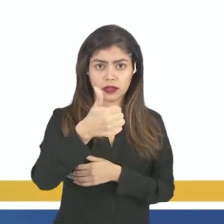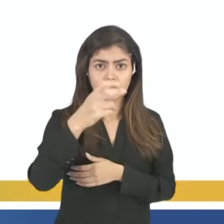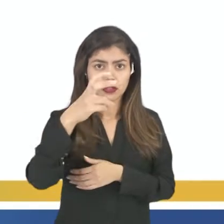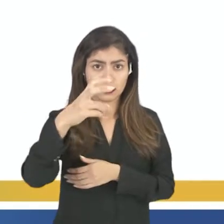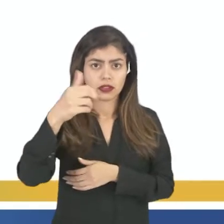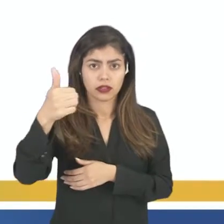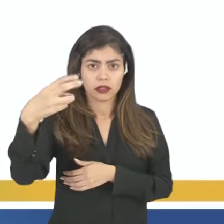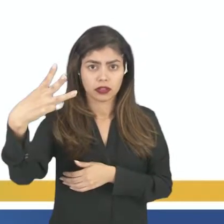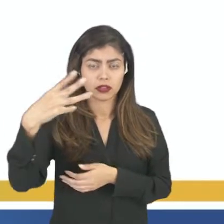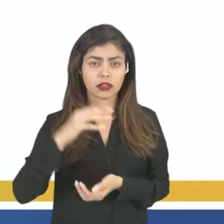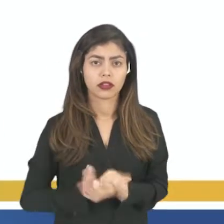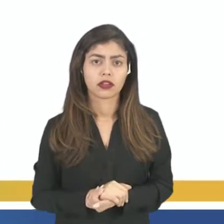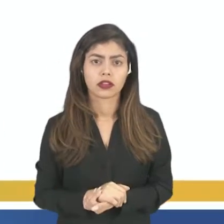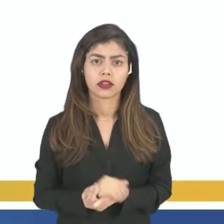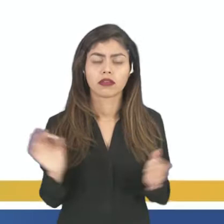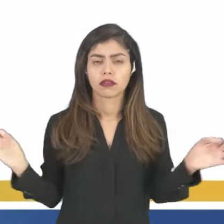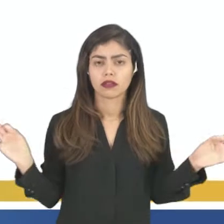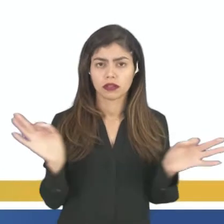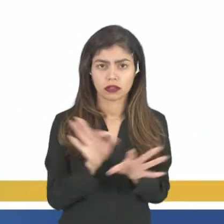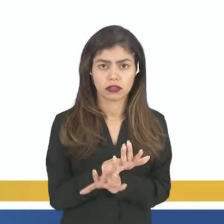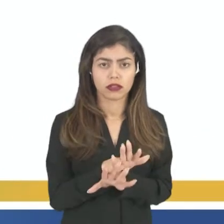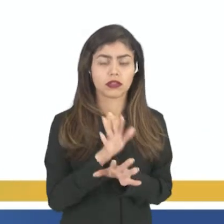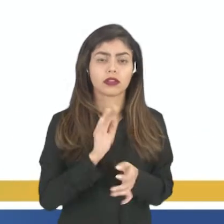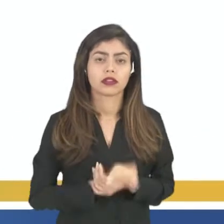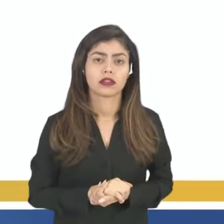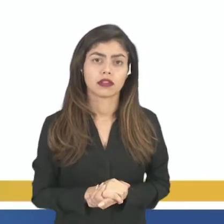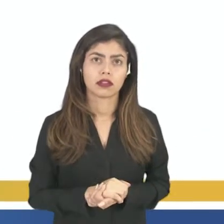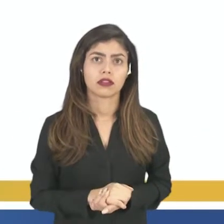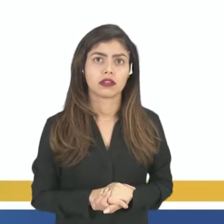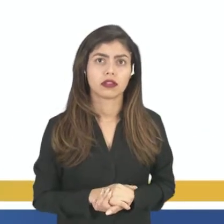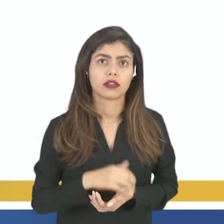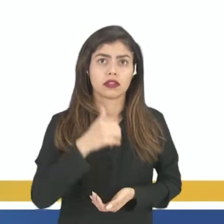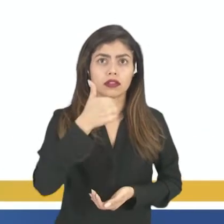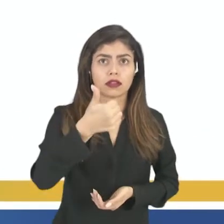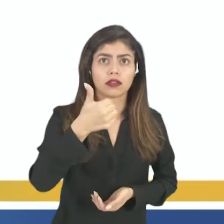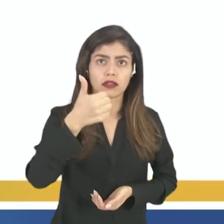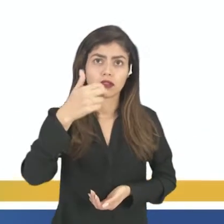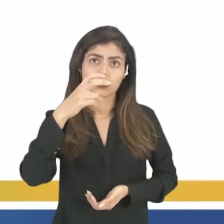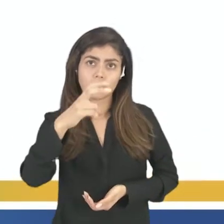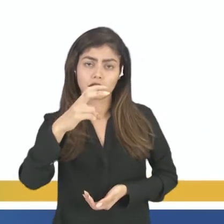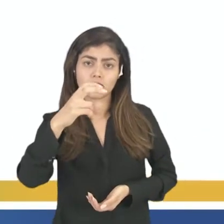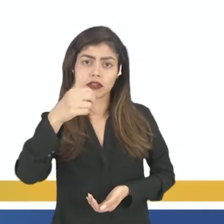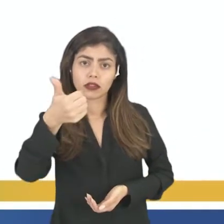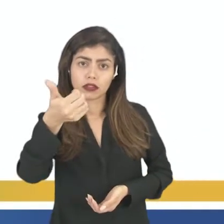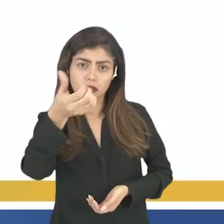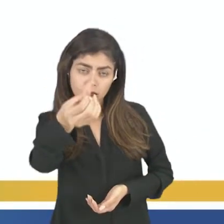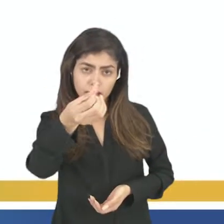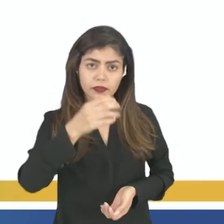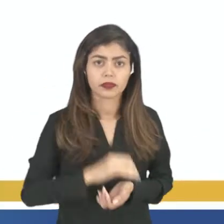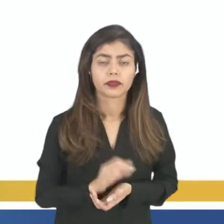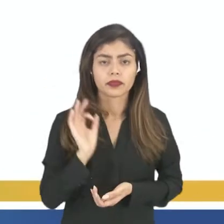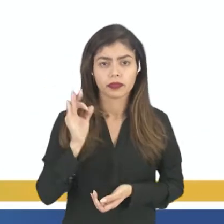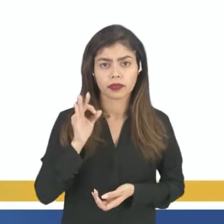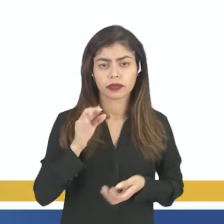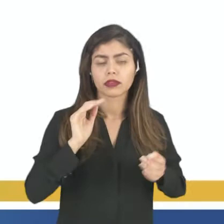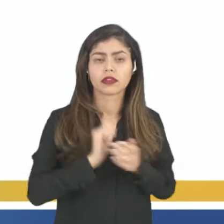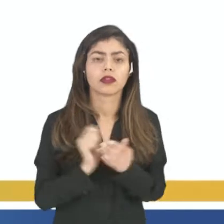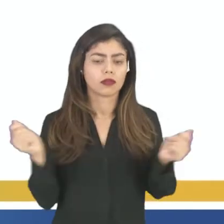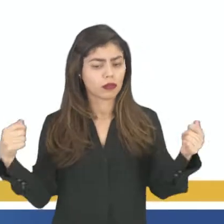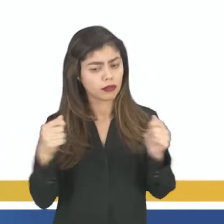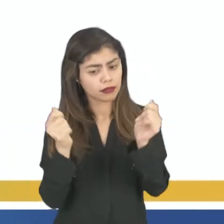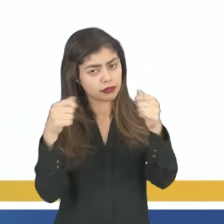1513 e concluiu em 1516, certo? É uma escultura,